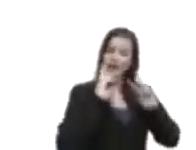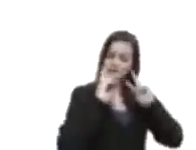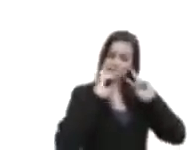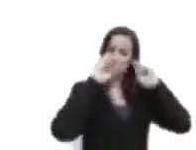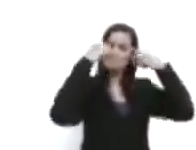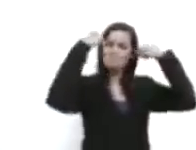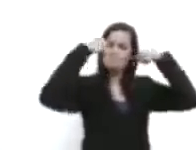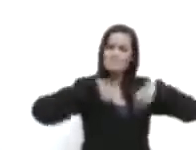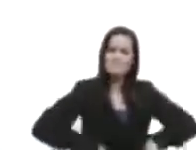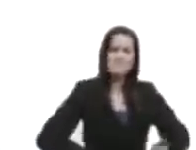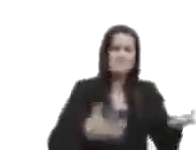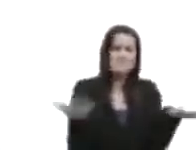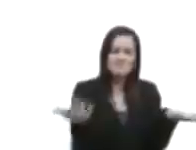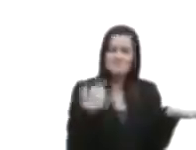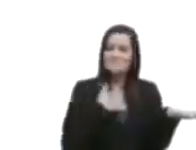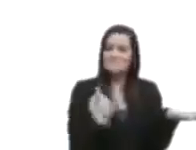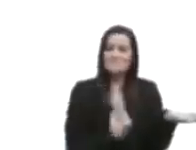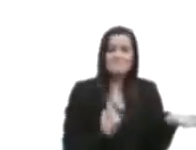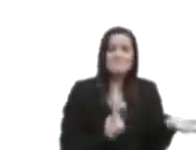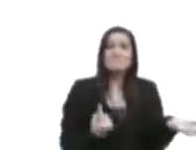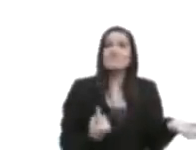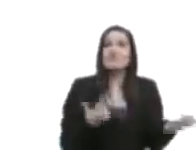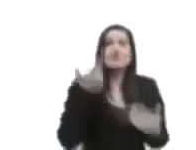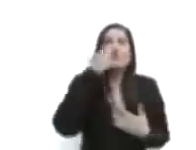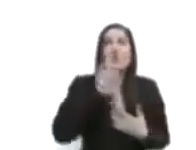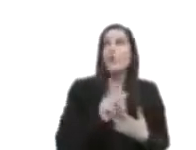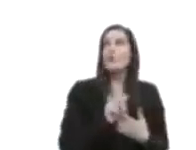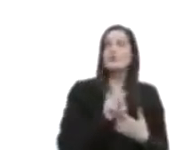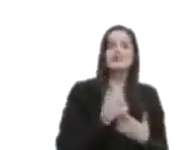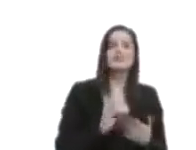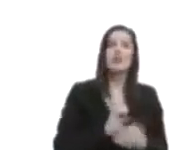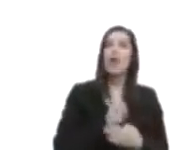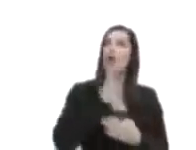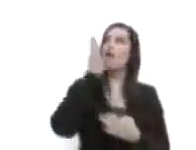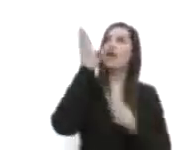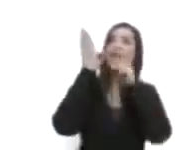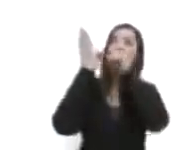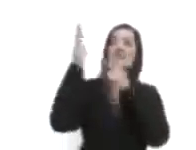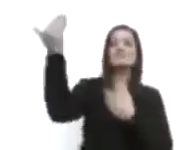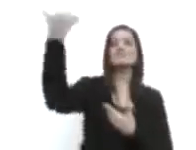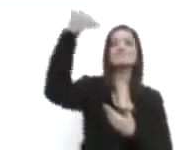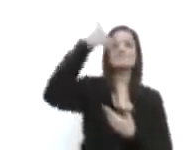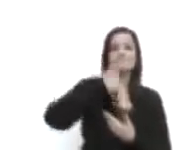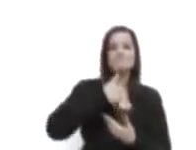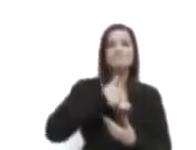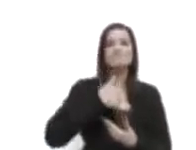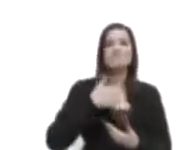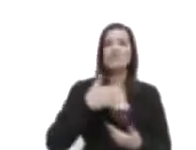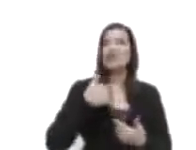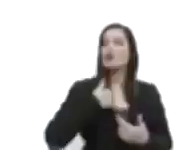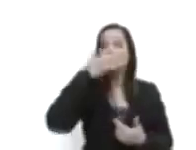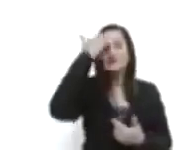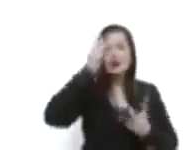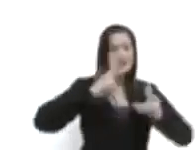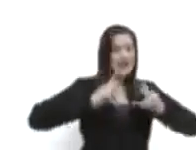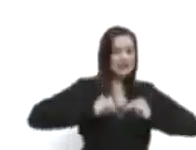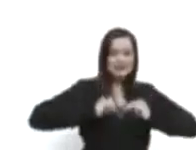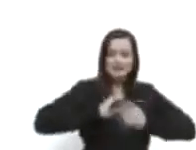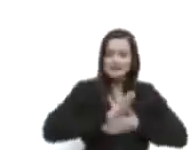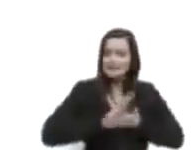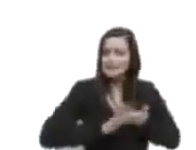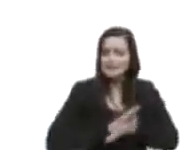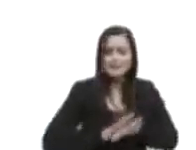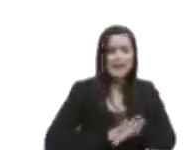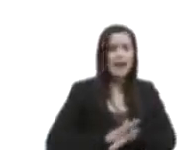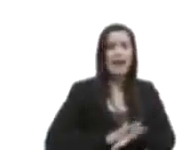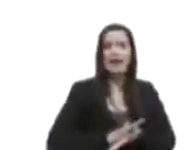Deus, ele não tem qualquer condição de ser aceito, perdoado ou salvo. Não há nenhum